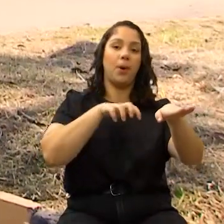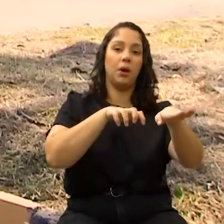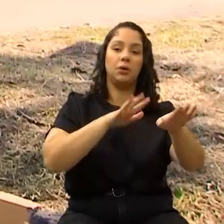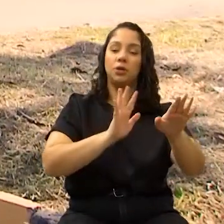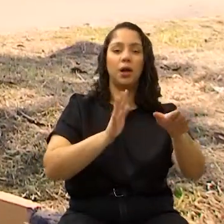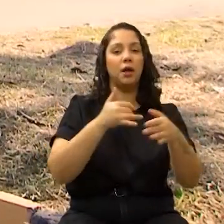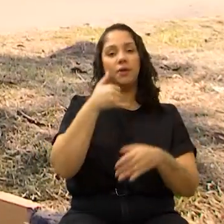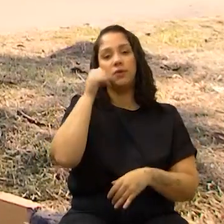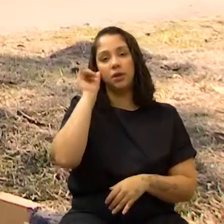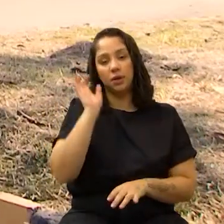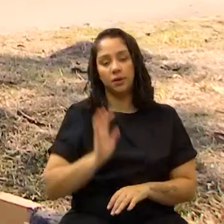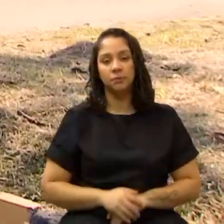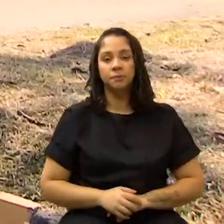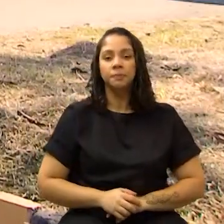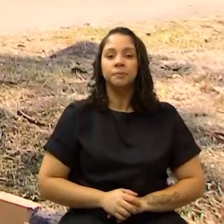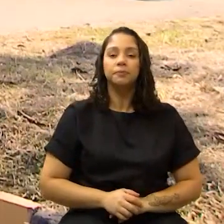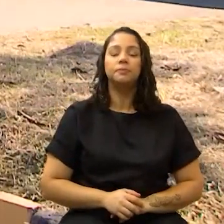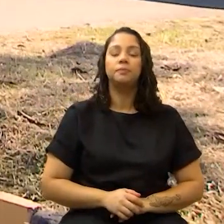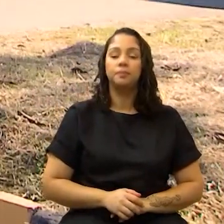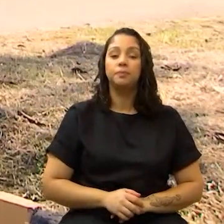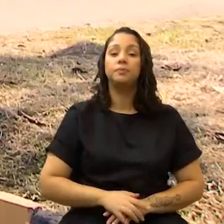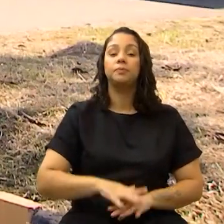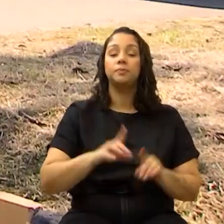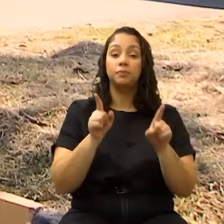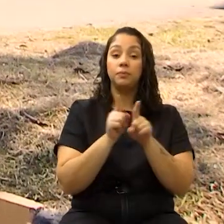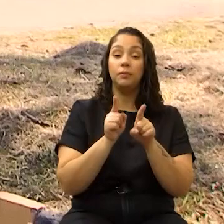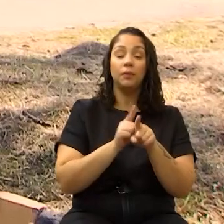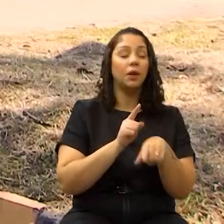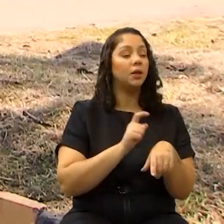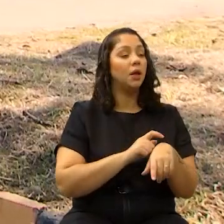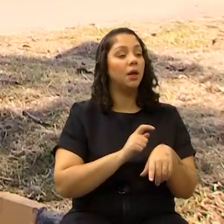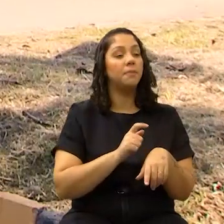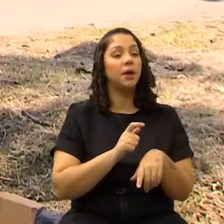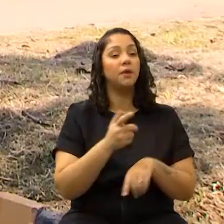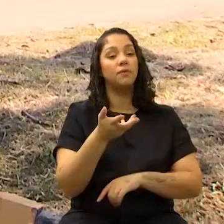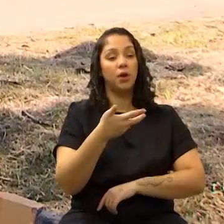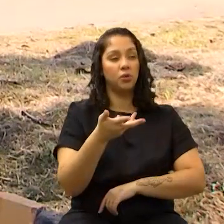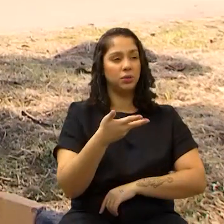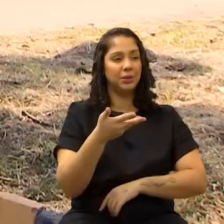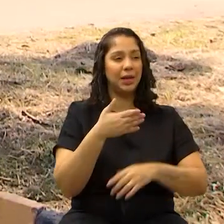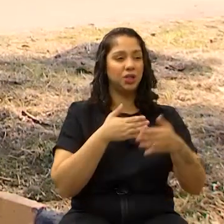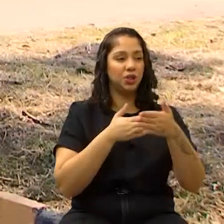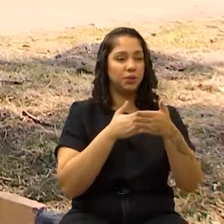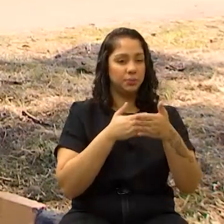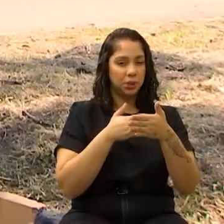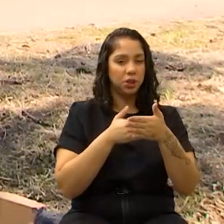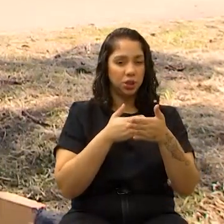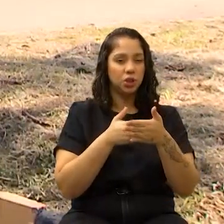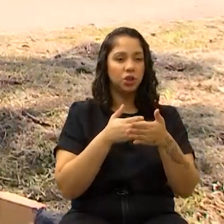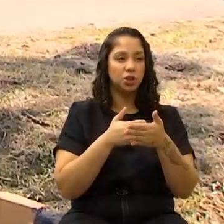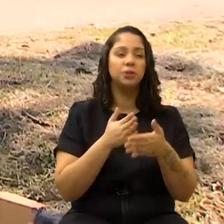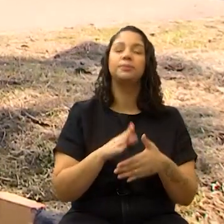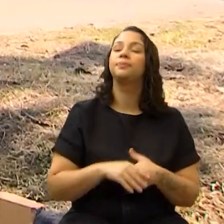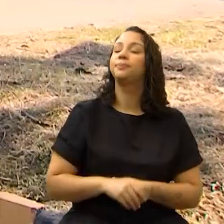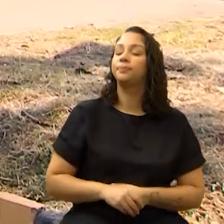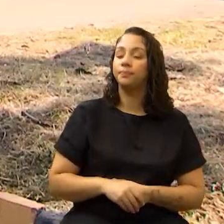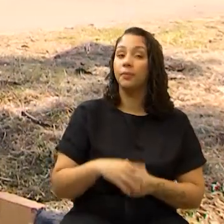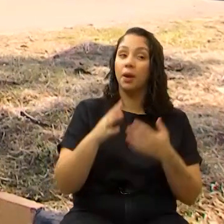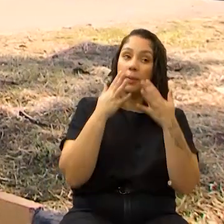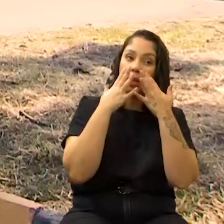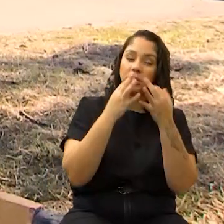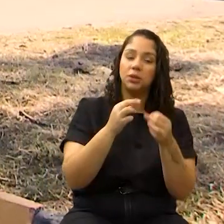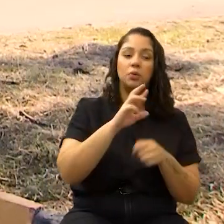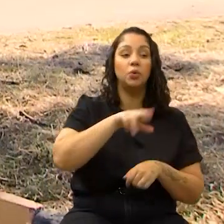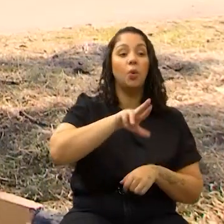já aconteceu, por exemplo. Isso é importante também, o limite de velocidade, né, Tenente? Prestar atenção no limite de